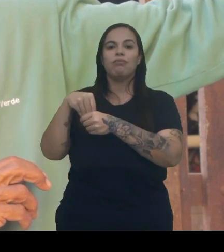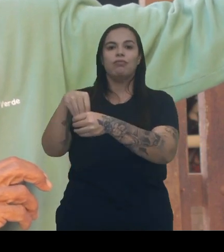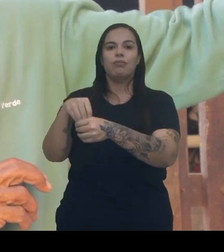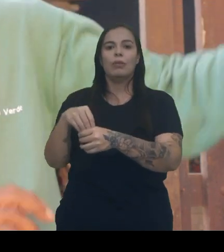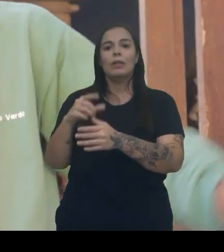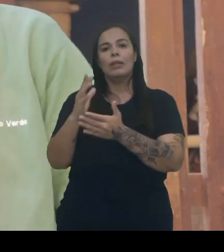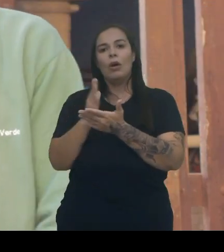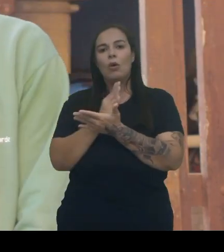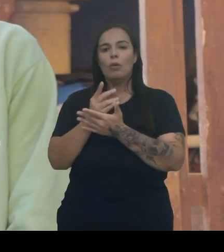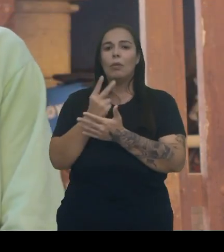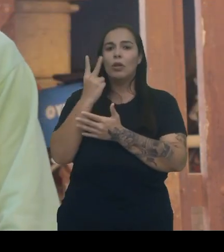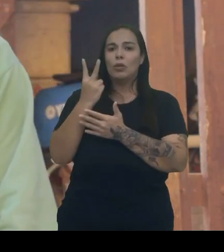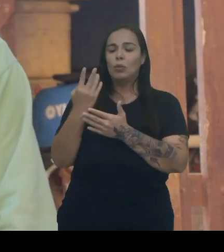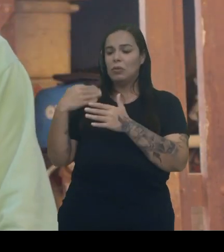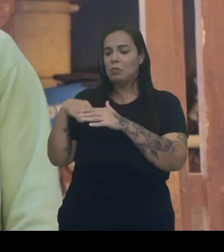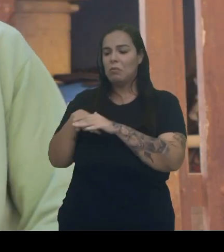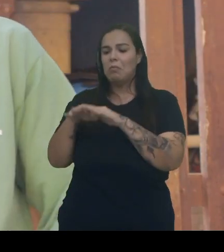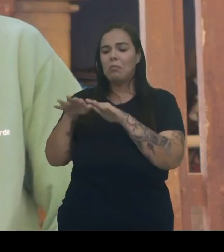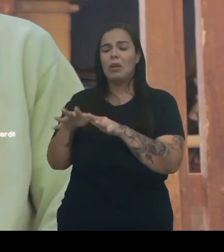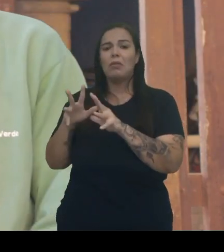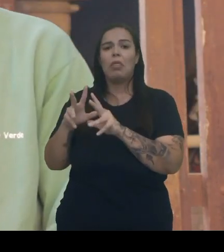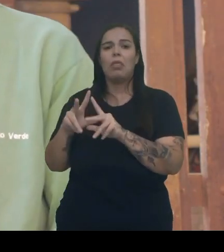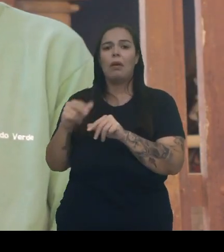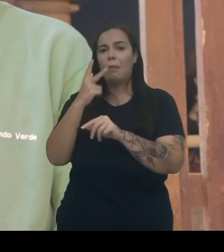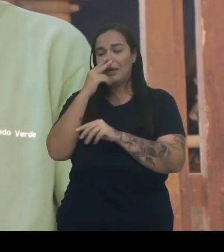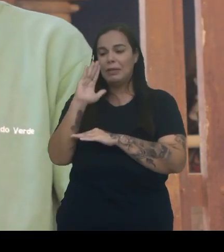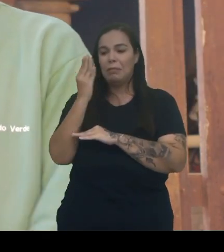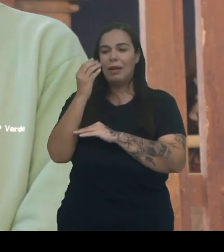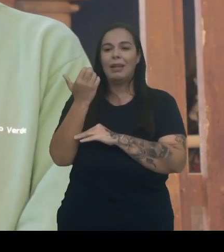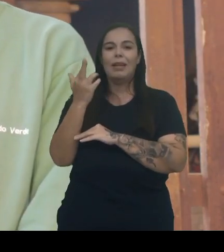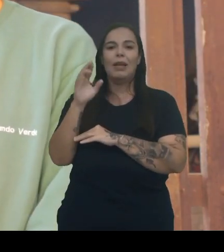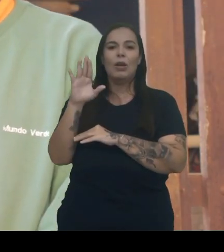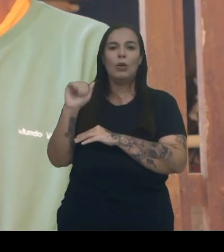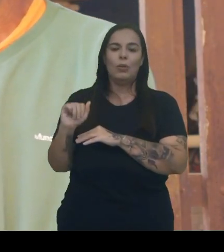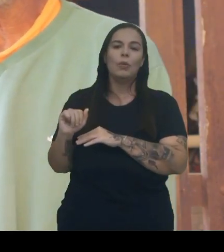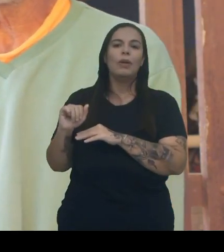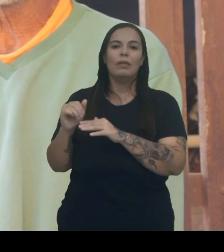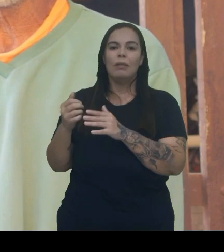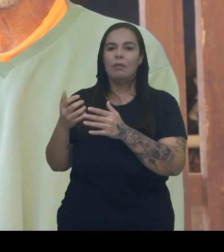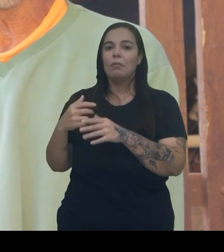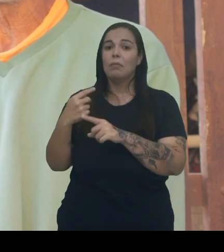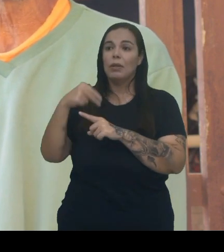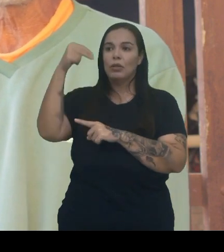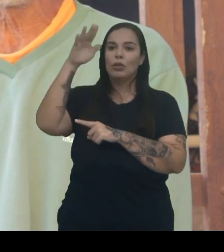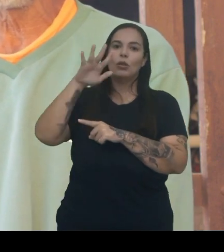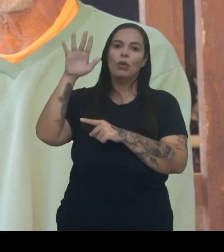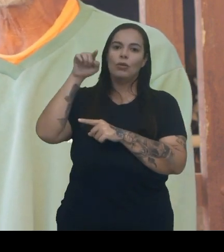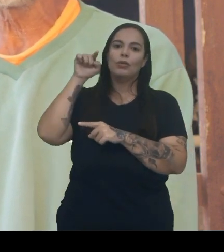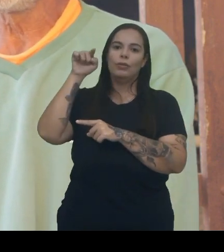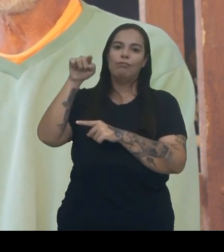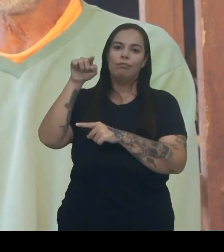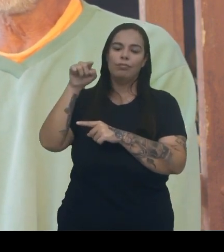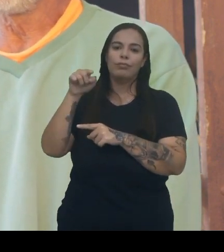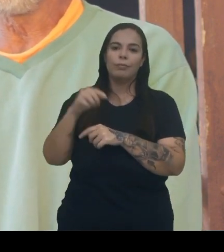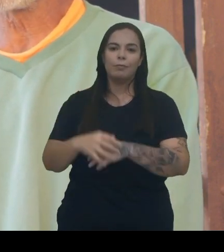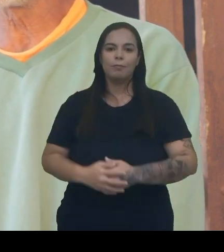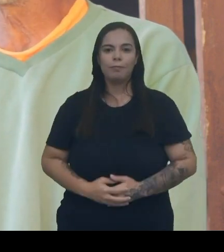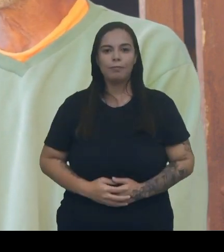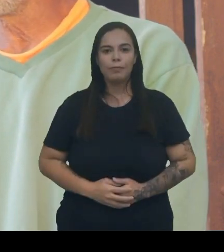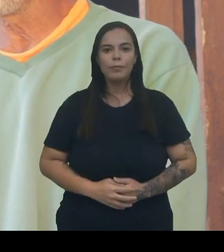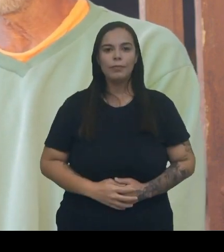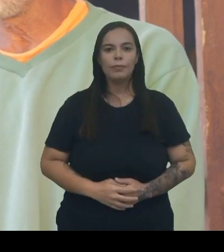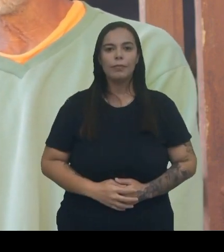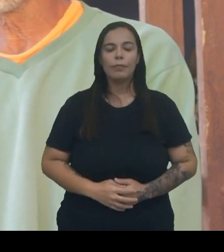ficou ali embaixo, crua, assim como se fosse madeira crua, entendeu? Vieram do norte, vieram aí do lado do norte. Mas